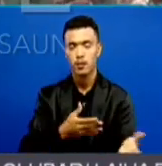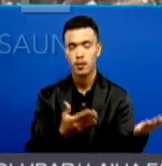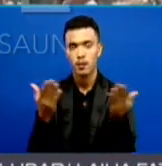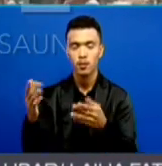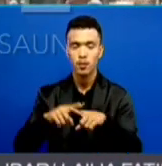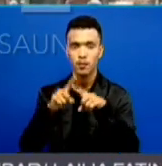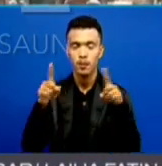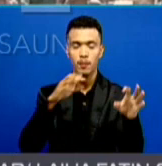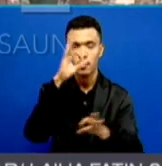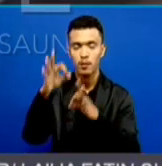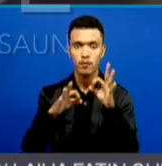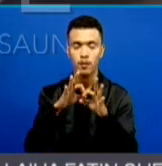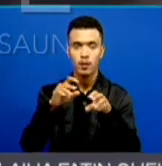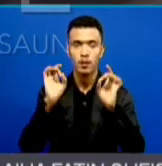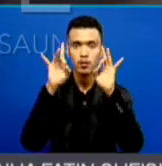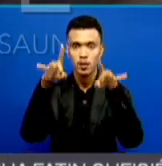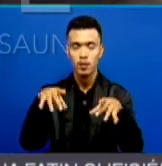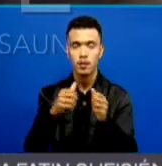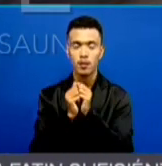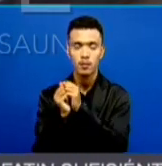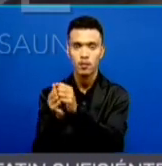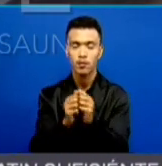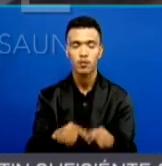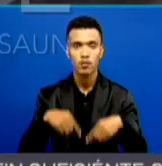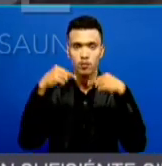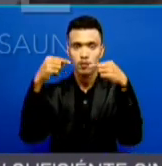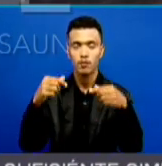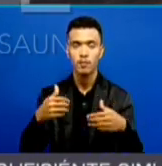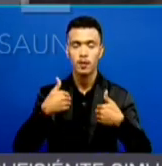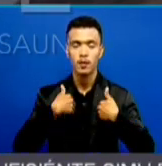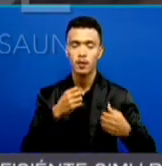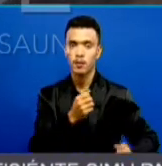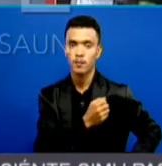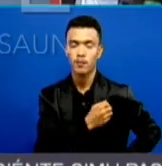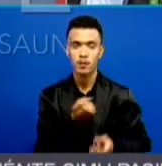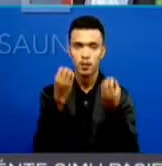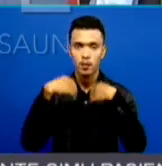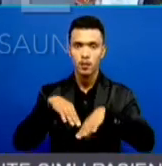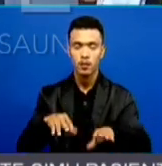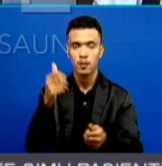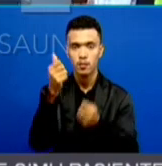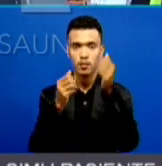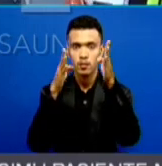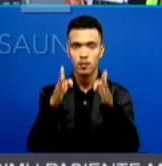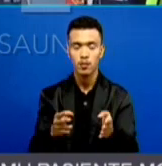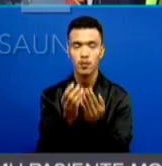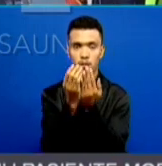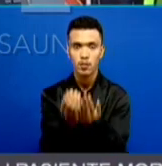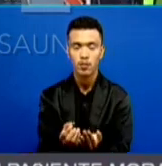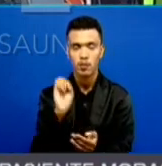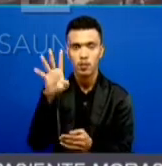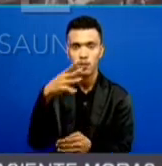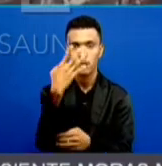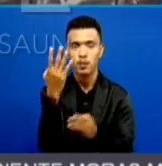ataca a Austrália, sei cooperar então ali. Ora, gine componente naval ia orna capitão Ro Hamutuk Sanulu Rasinghat. Nebe preparado,